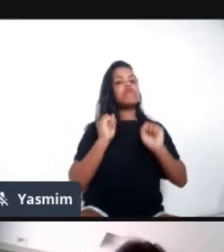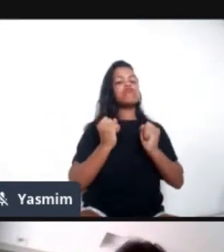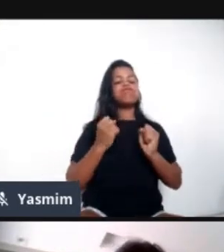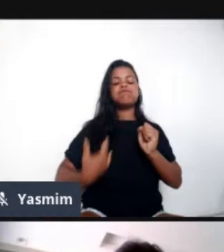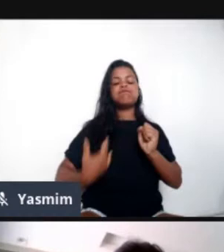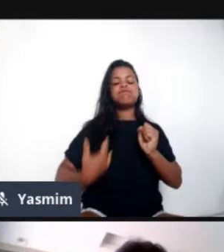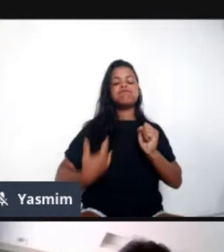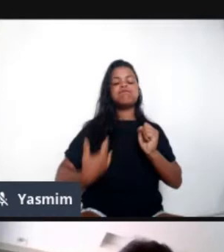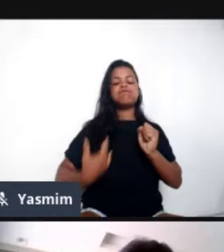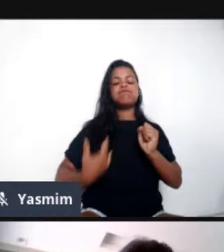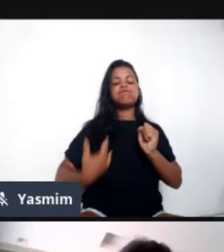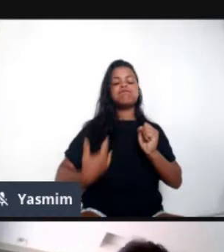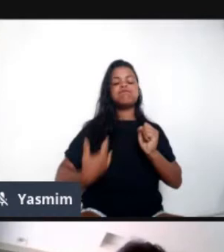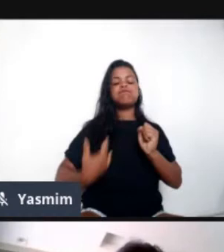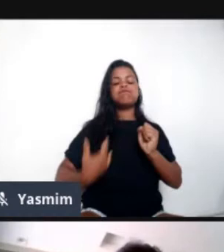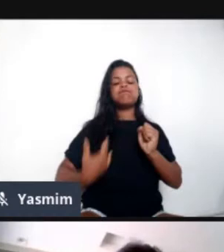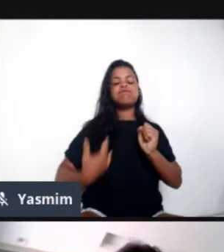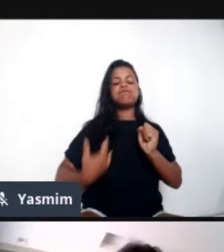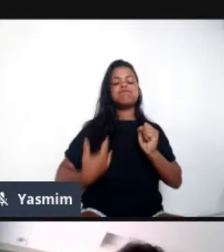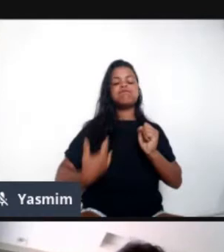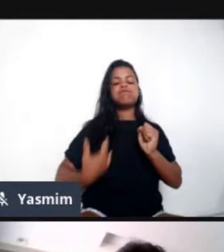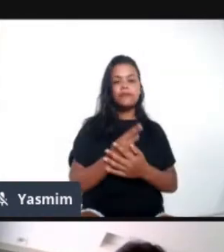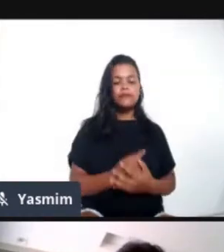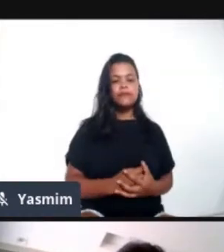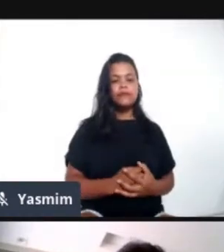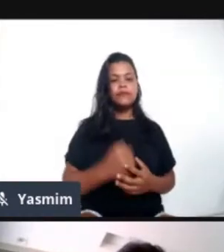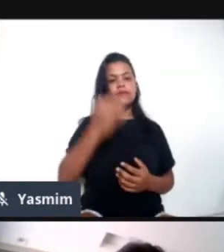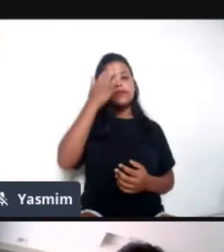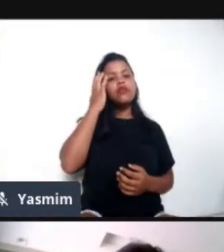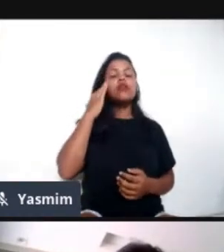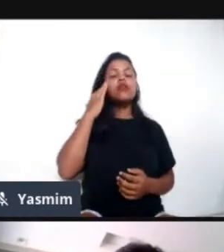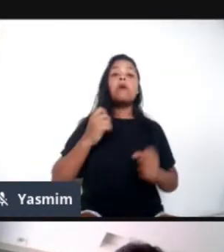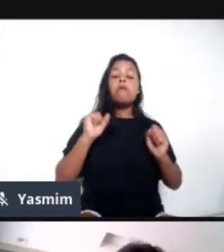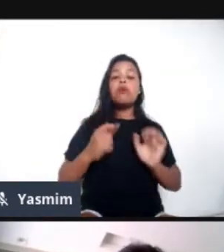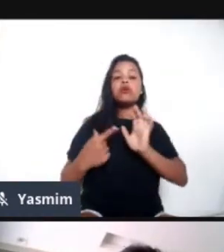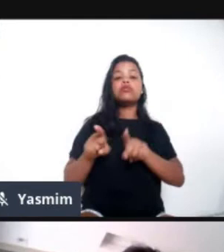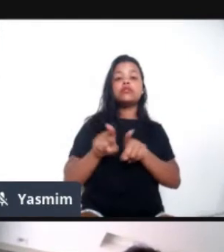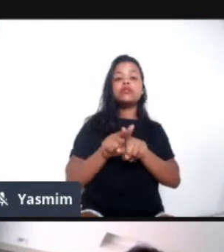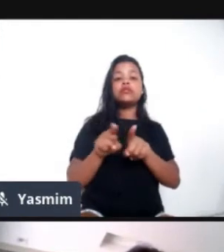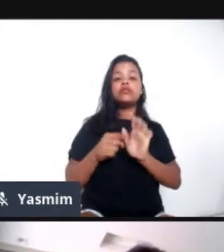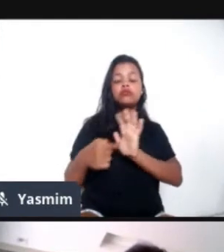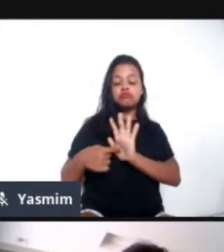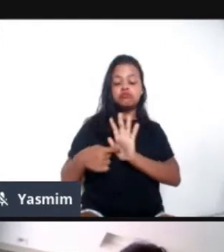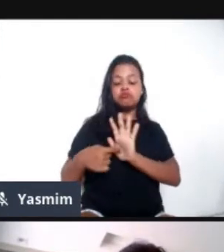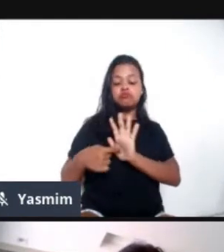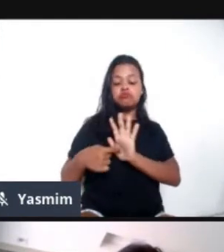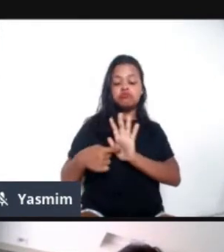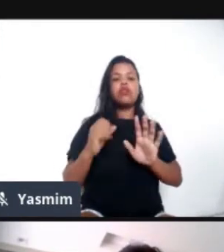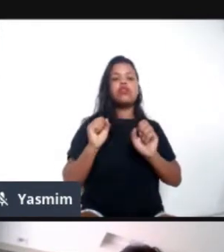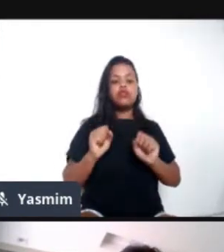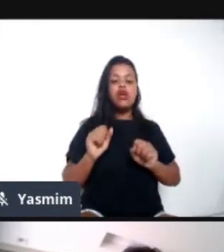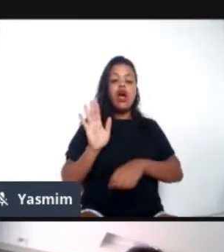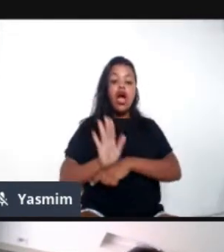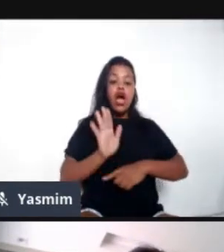macromoléculas produzidas por células específicas e que conseguem diferenciar os micro-organismos e têm um efeito destrutivo